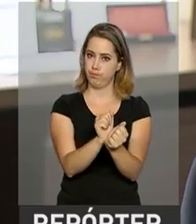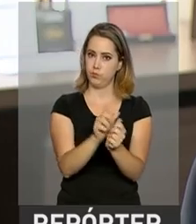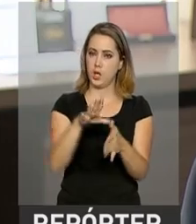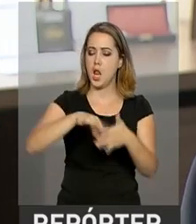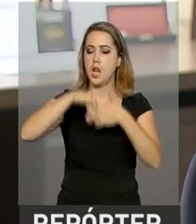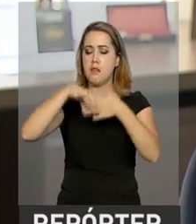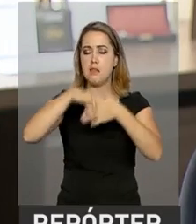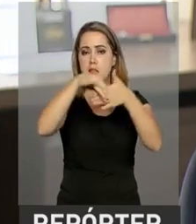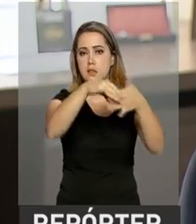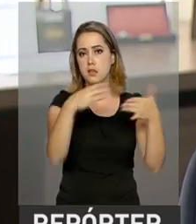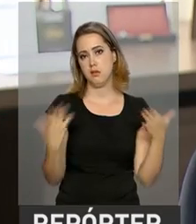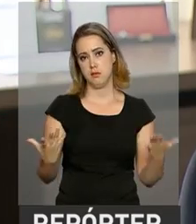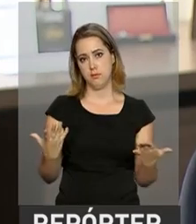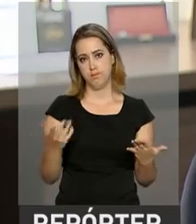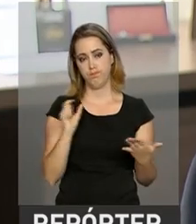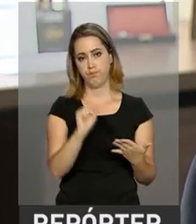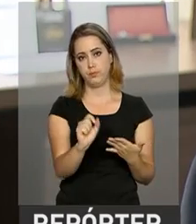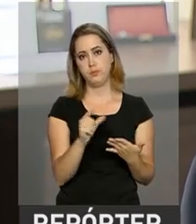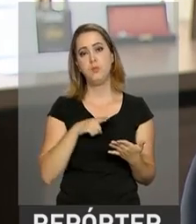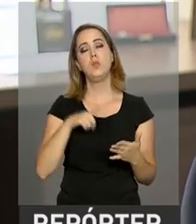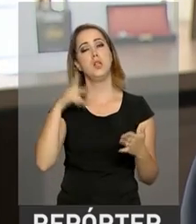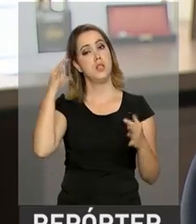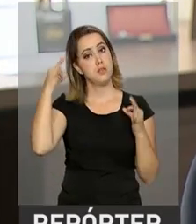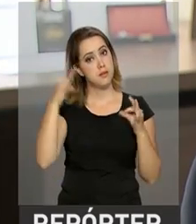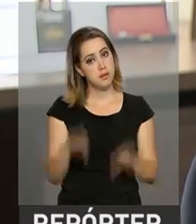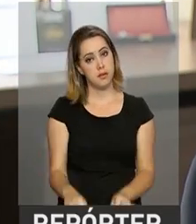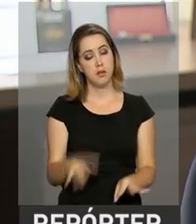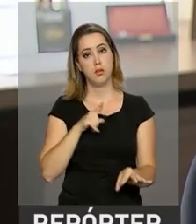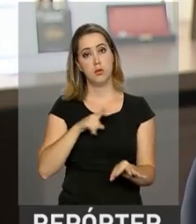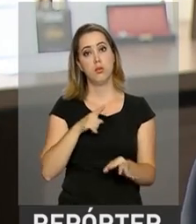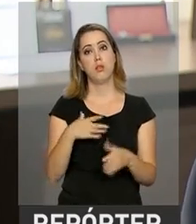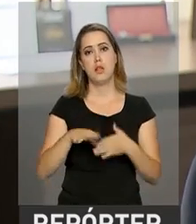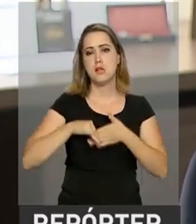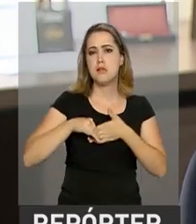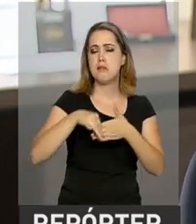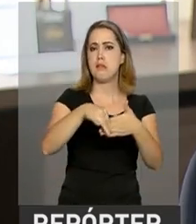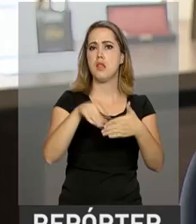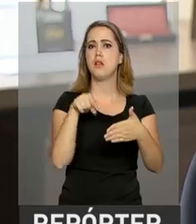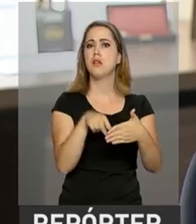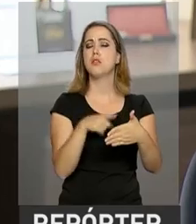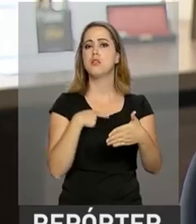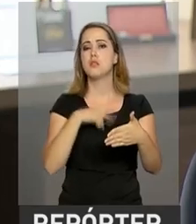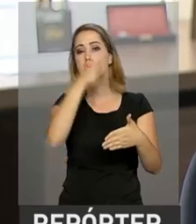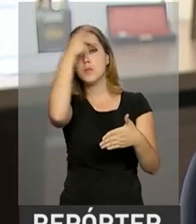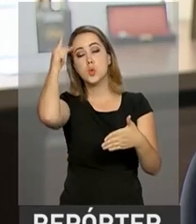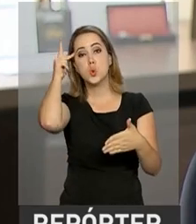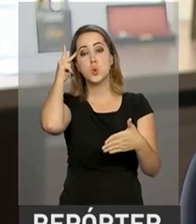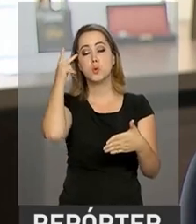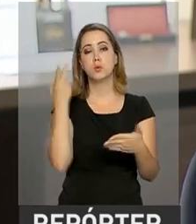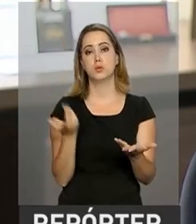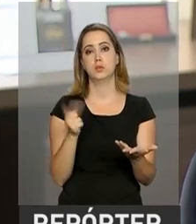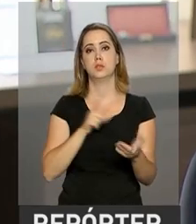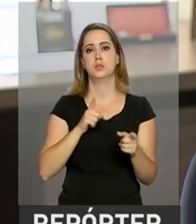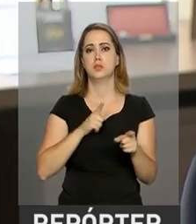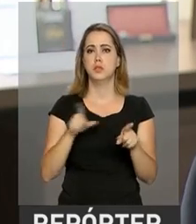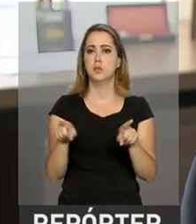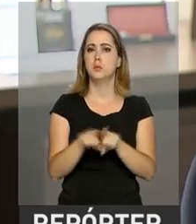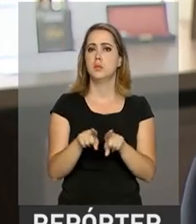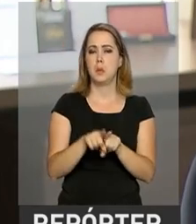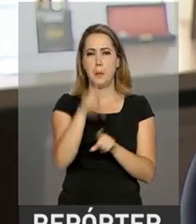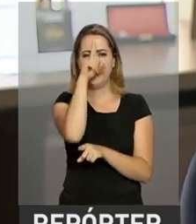criminosas eh que efetivamente tenham esse papel de liderança e criminosos de